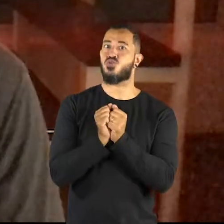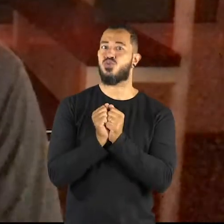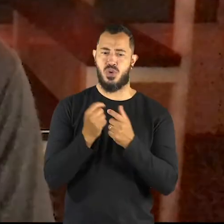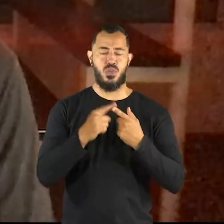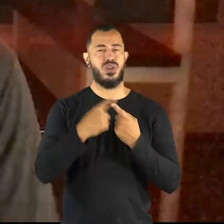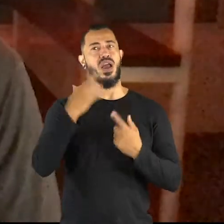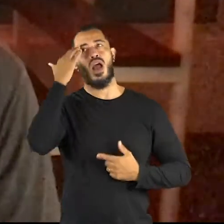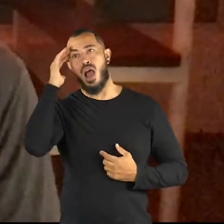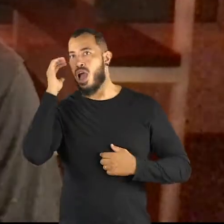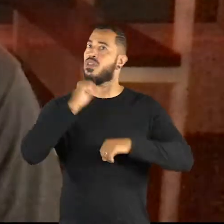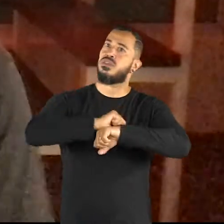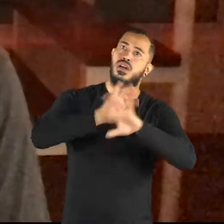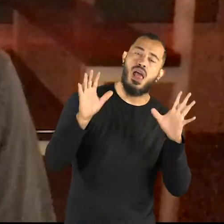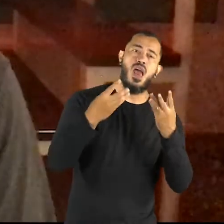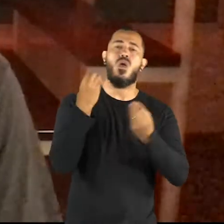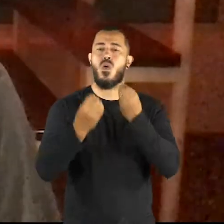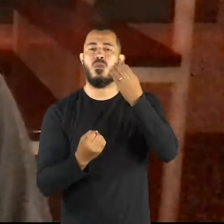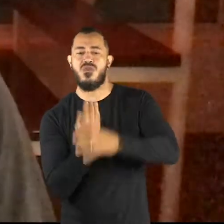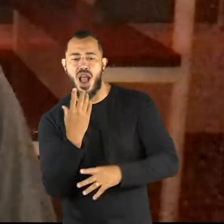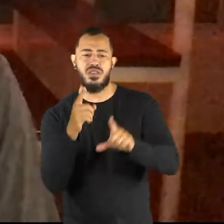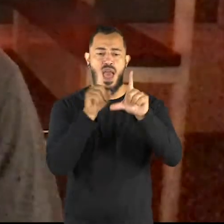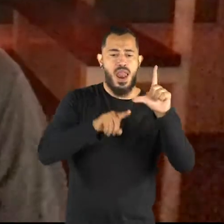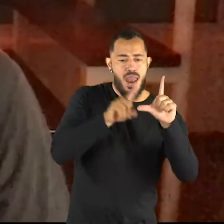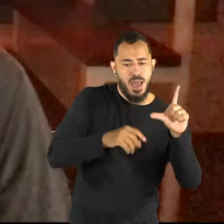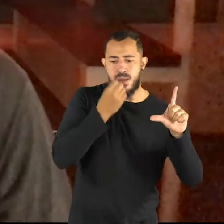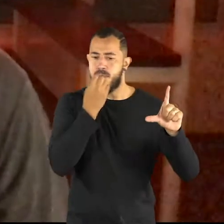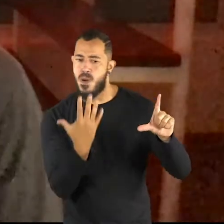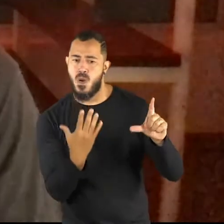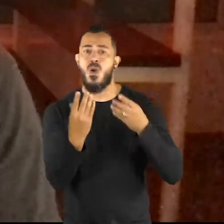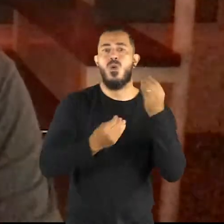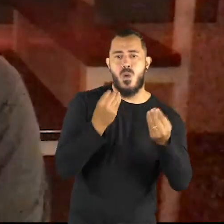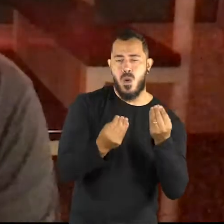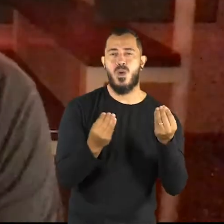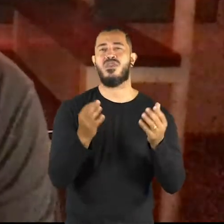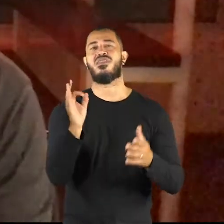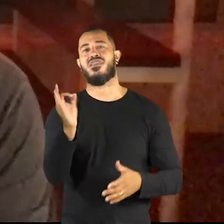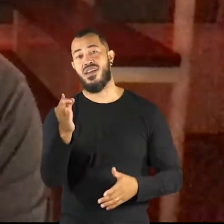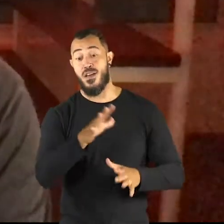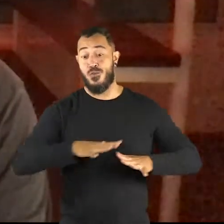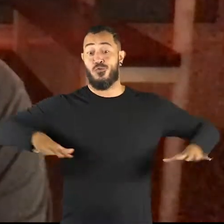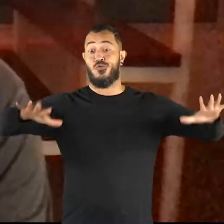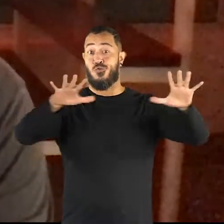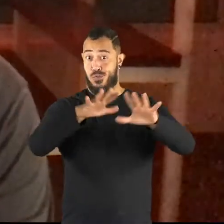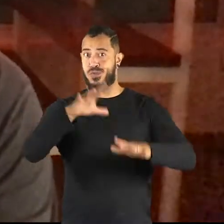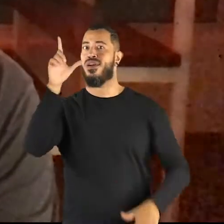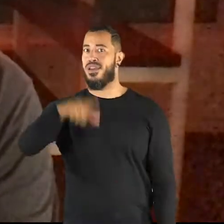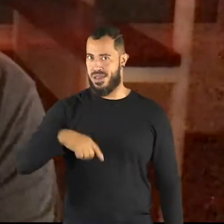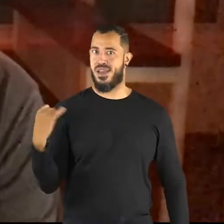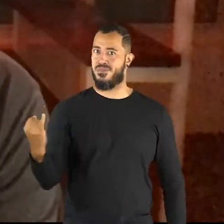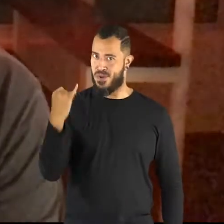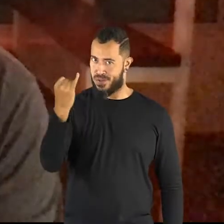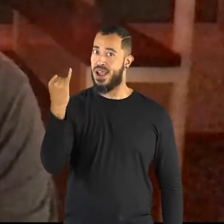de como se construir e como que a letra vai se comportar perante as imagens. Então esse processo é muito importante. Dê